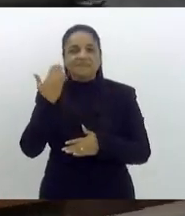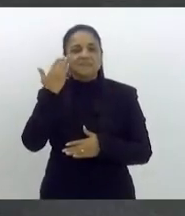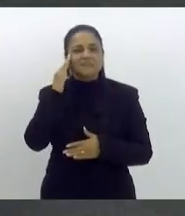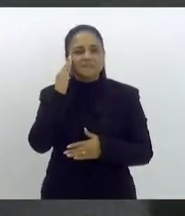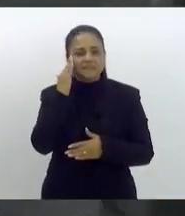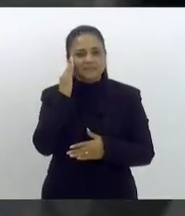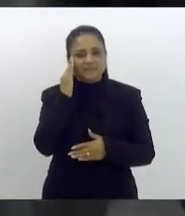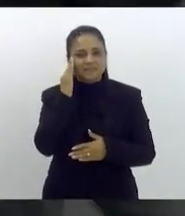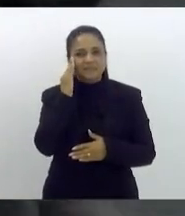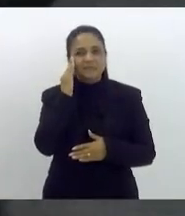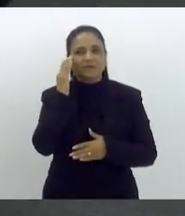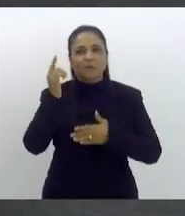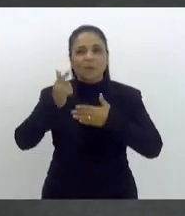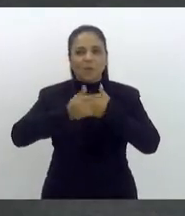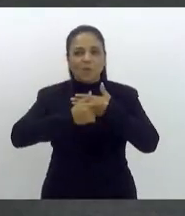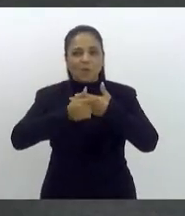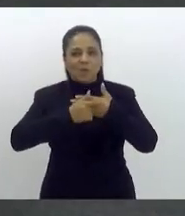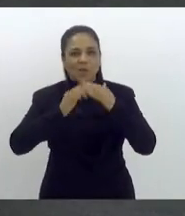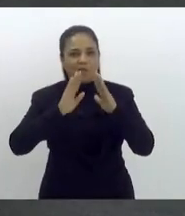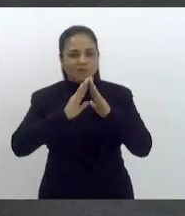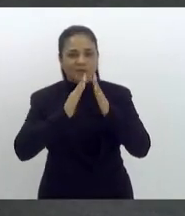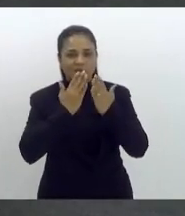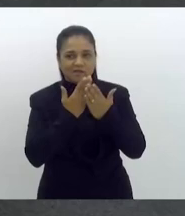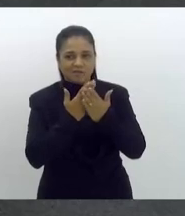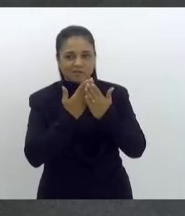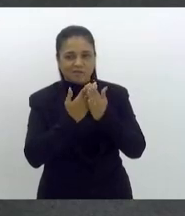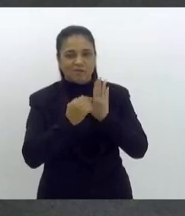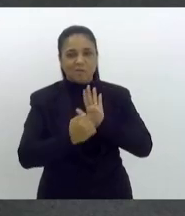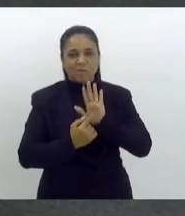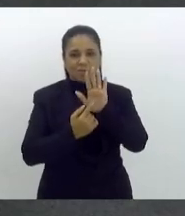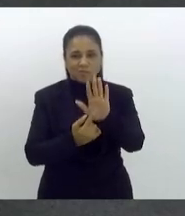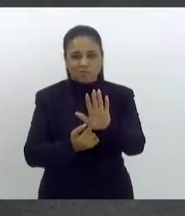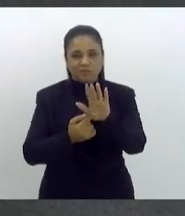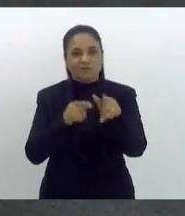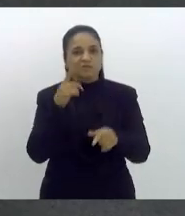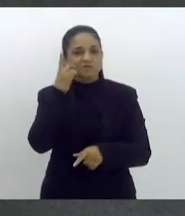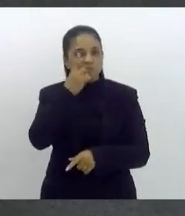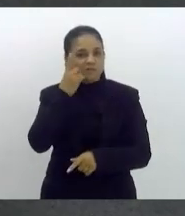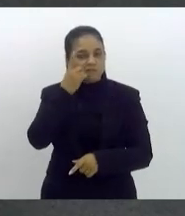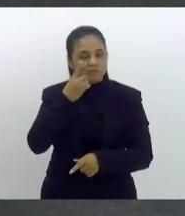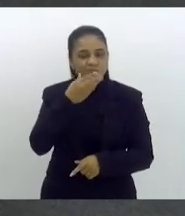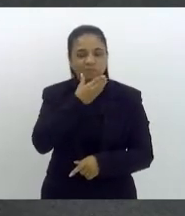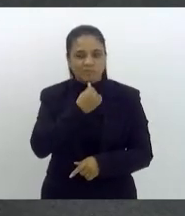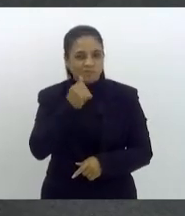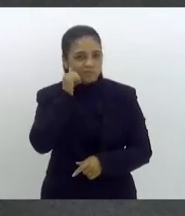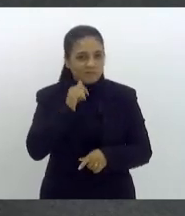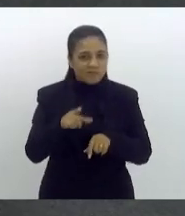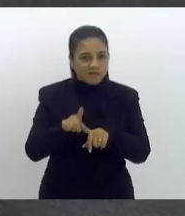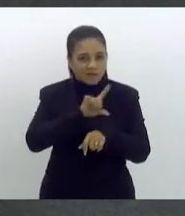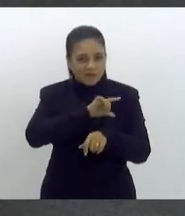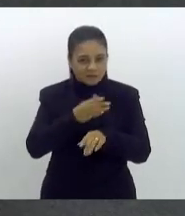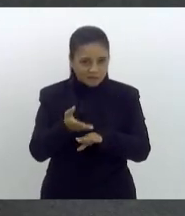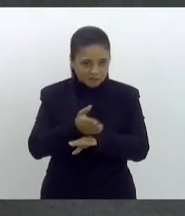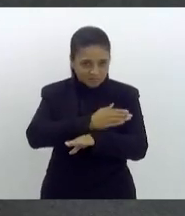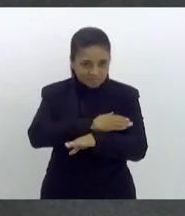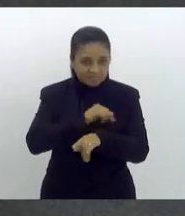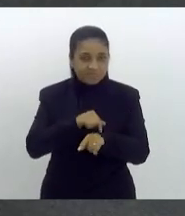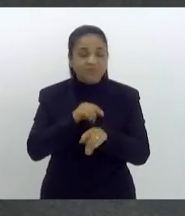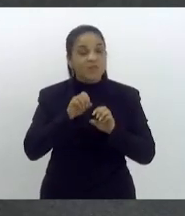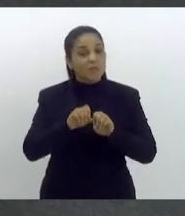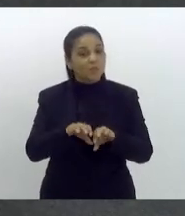bem que o papel da escola como apontado aqui pela pelos deputados deputados que me antecederam é